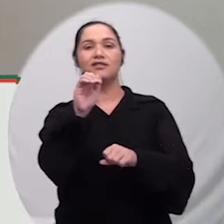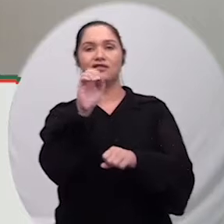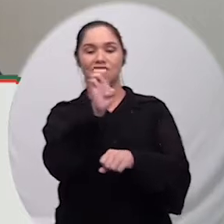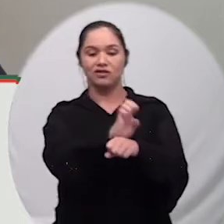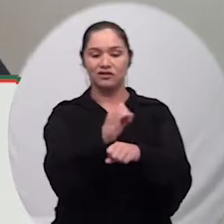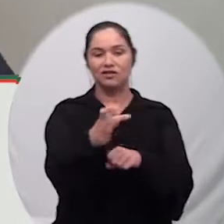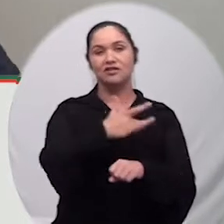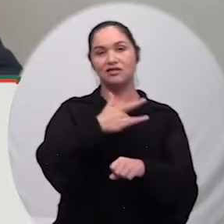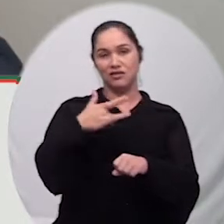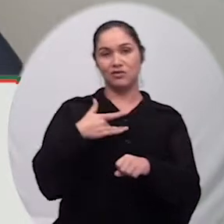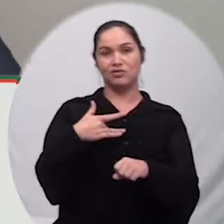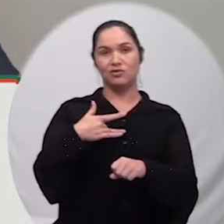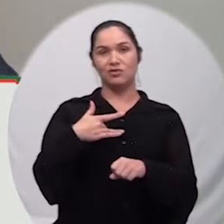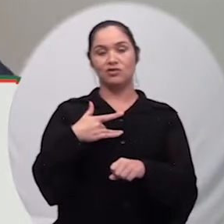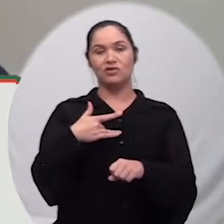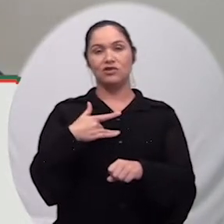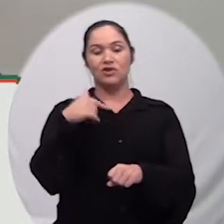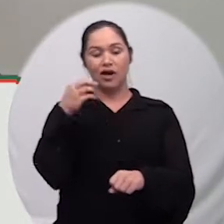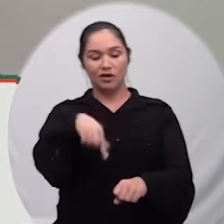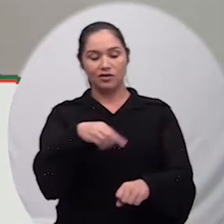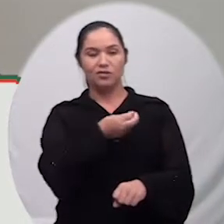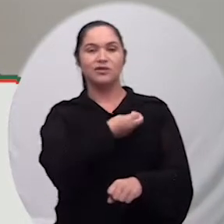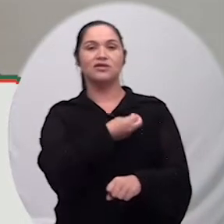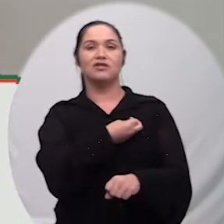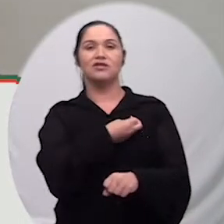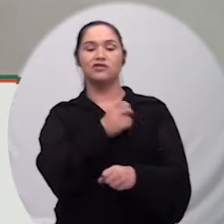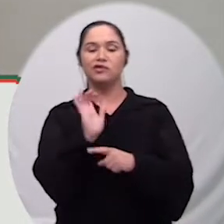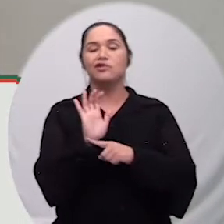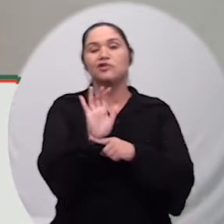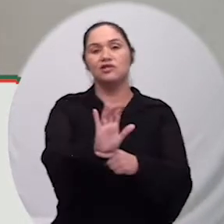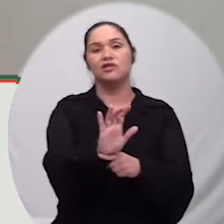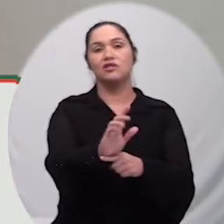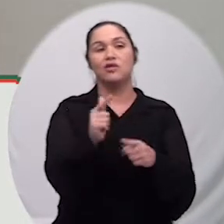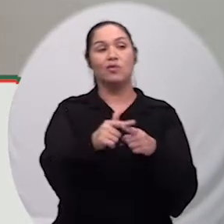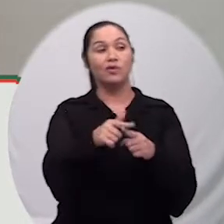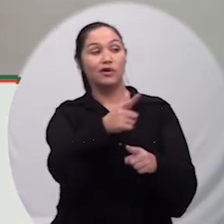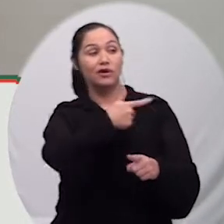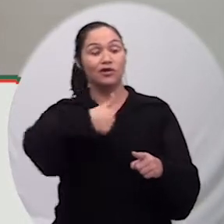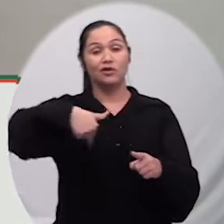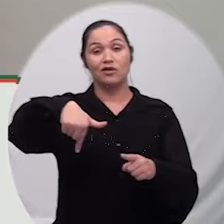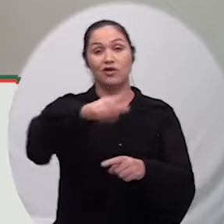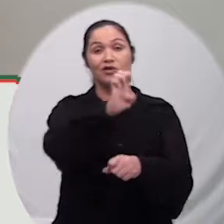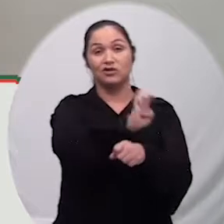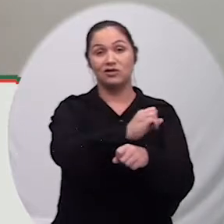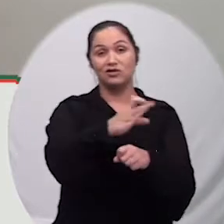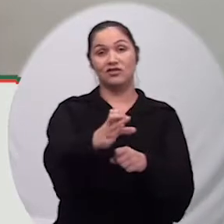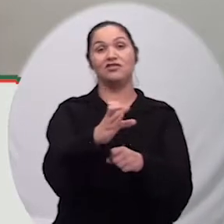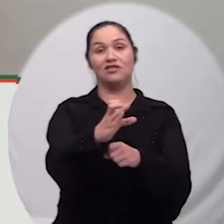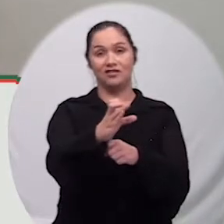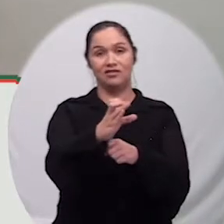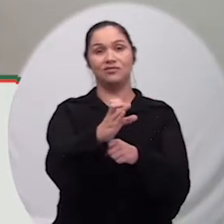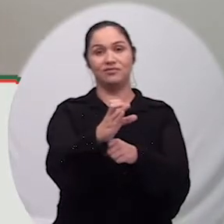tenho certeza que o sonho todo catarinense é que nós tivéssemos continuidade de